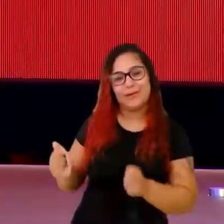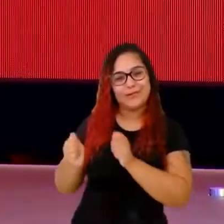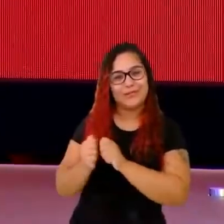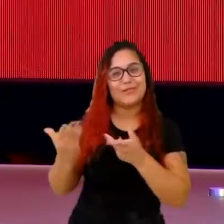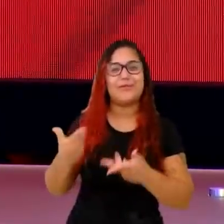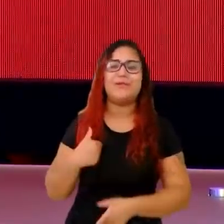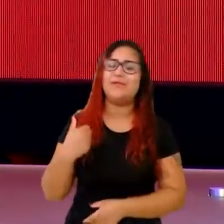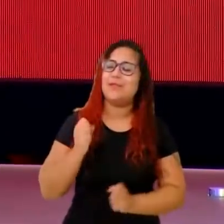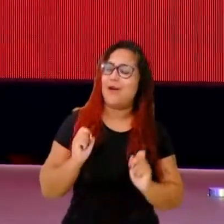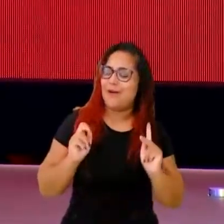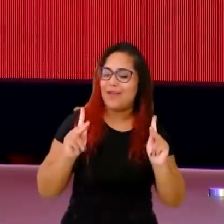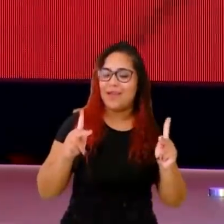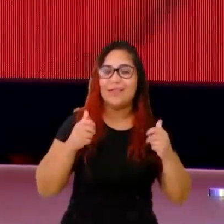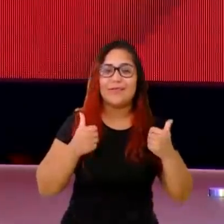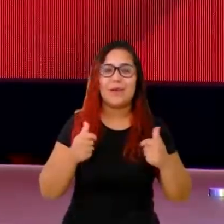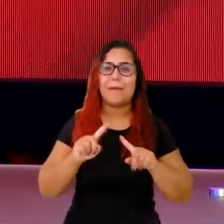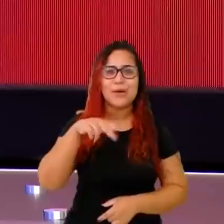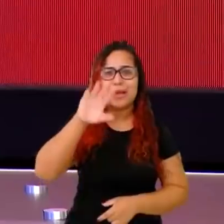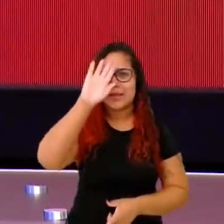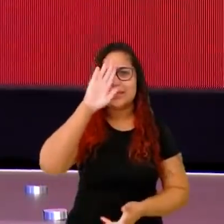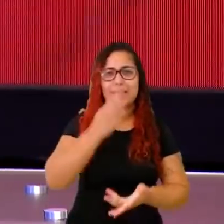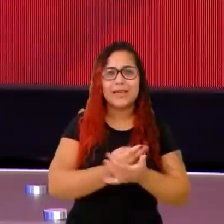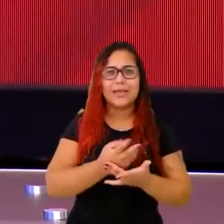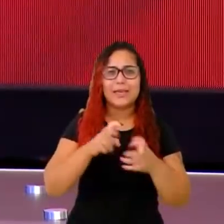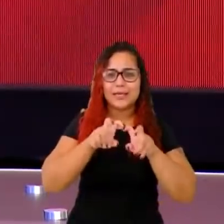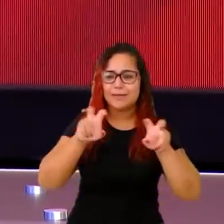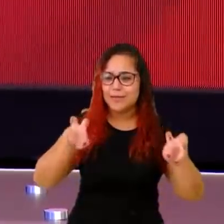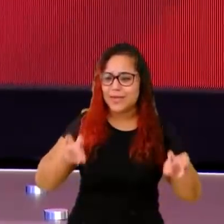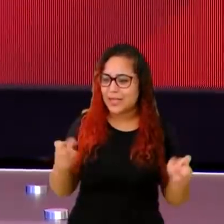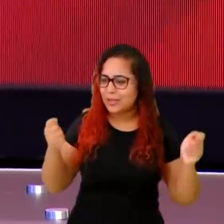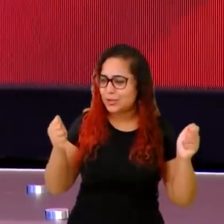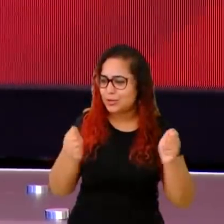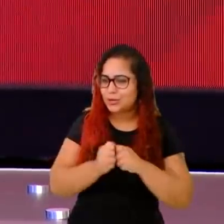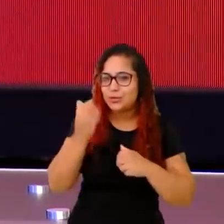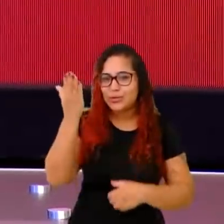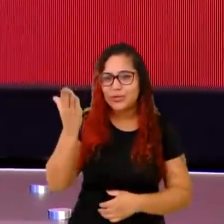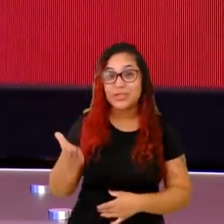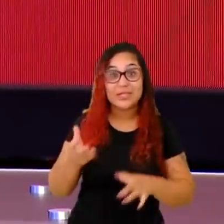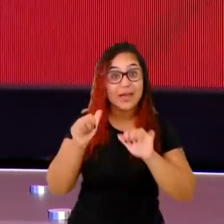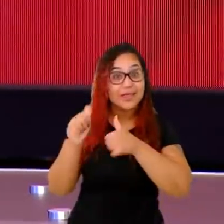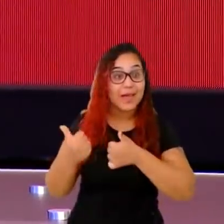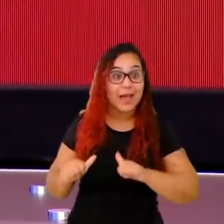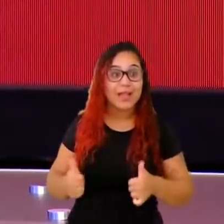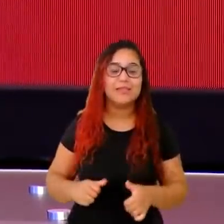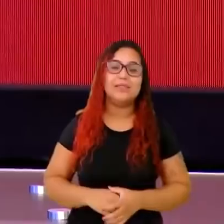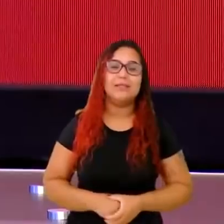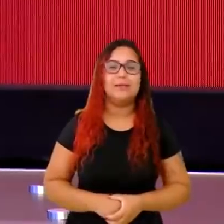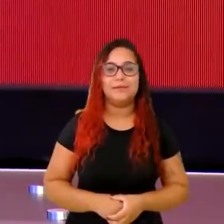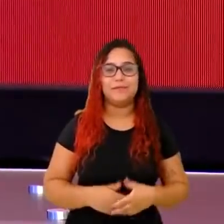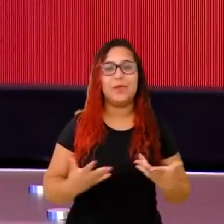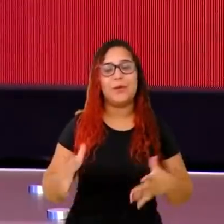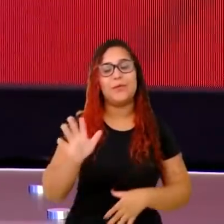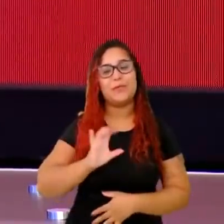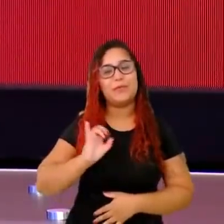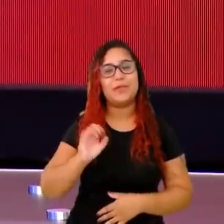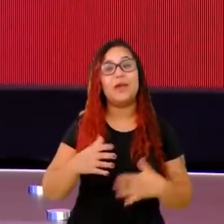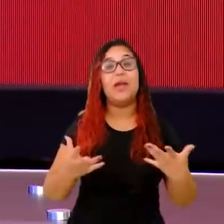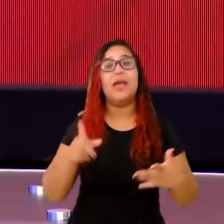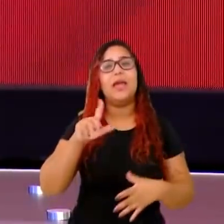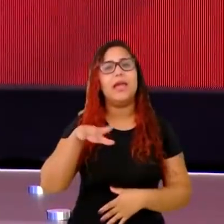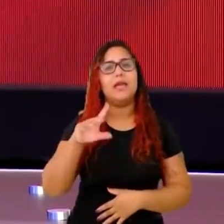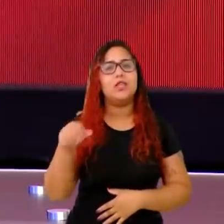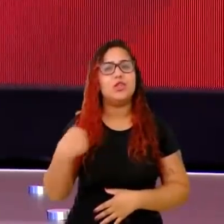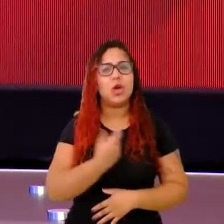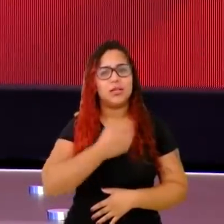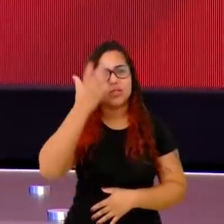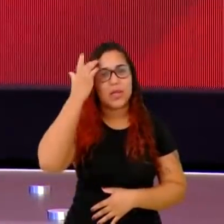Era o Gestevara? Mano, eu acho que alguém tava usando essa roupa. E olha o Takeshão, lançou um suéter, né? Isso é um suéter, né?